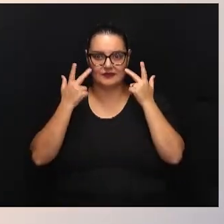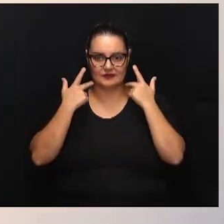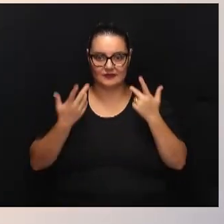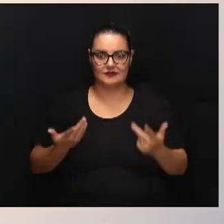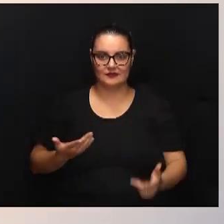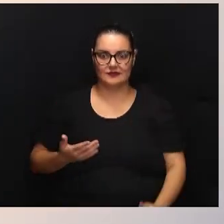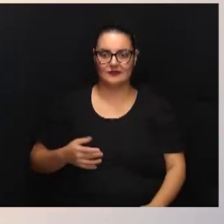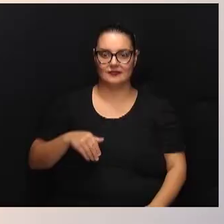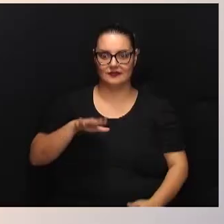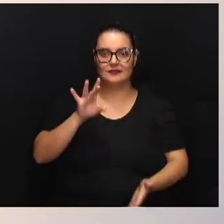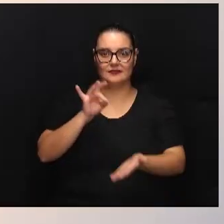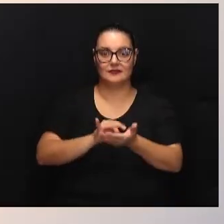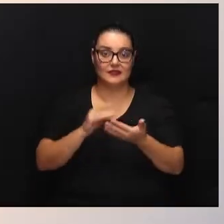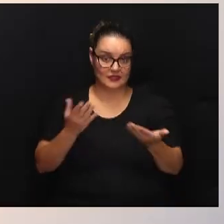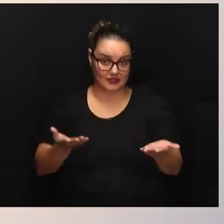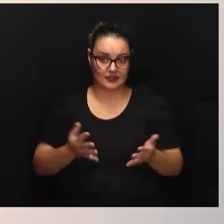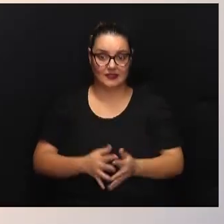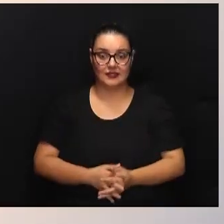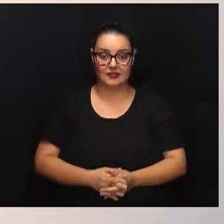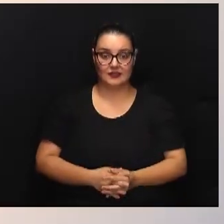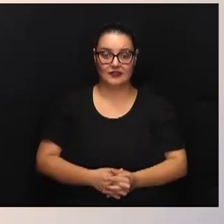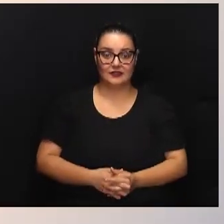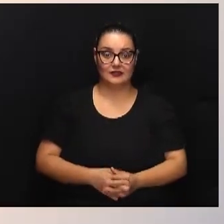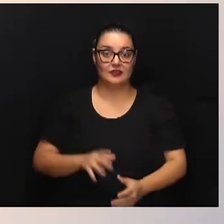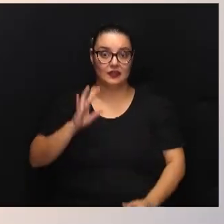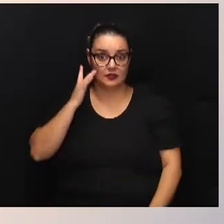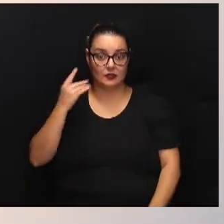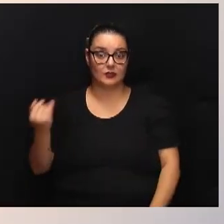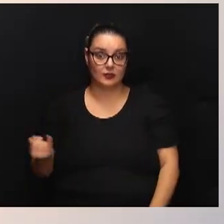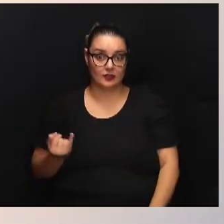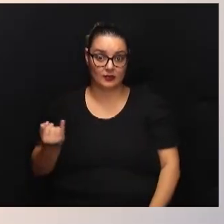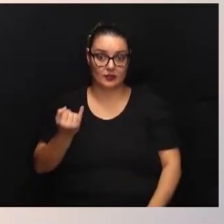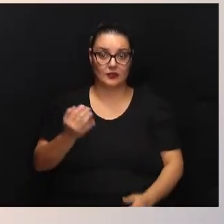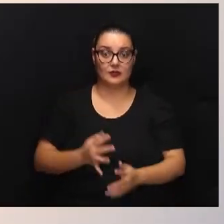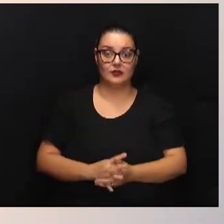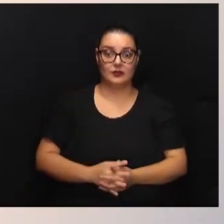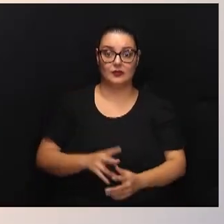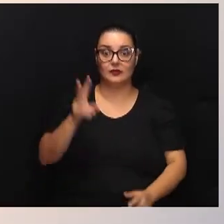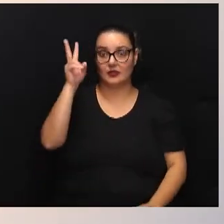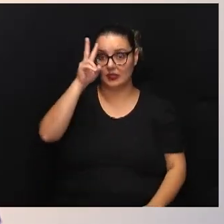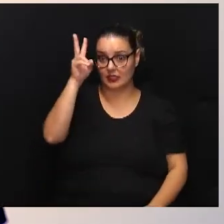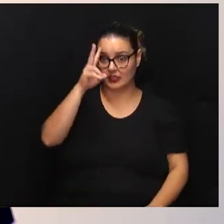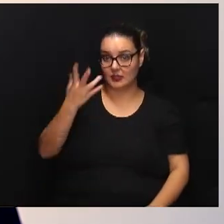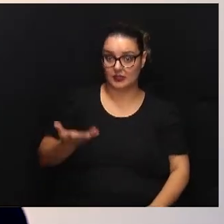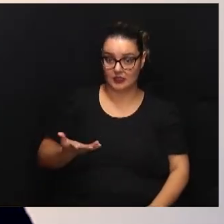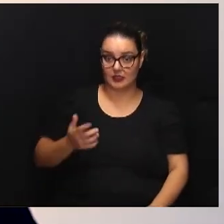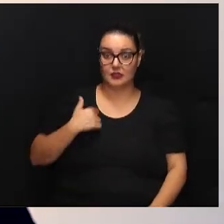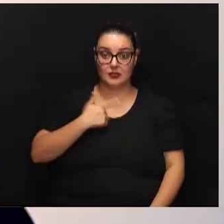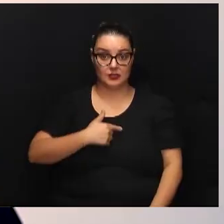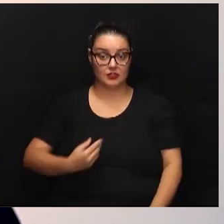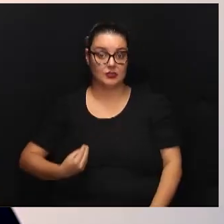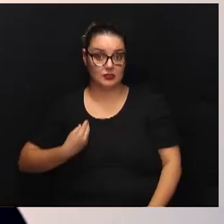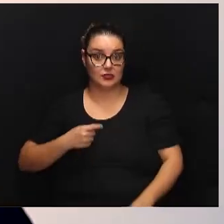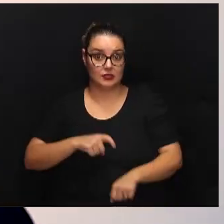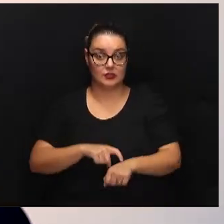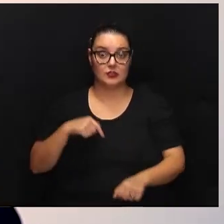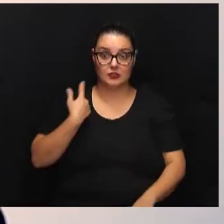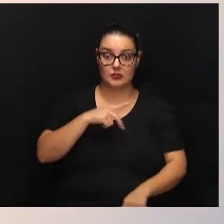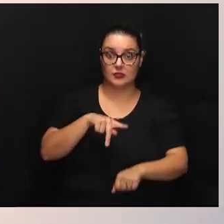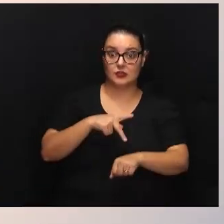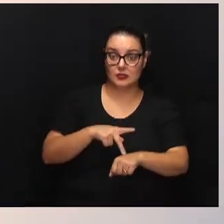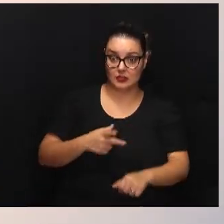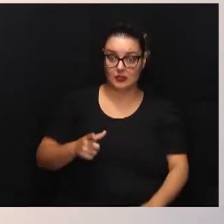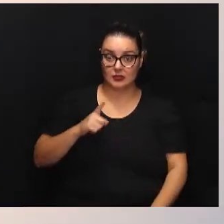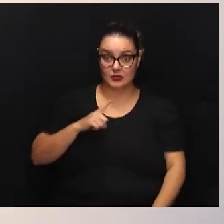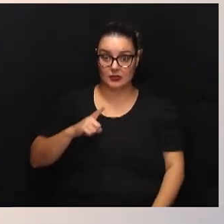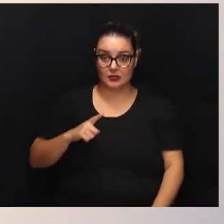acho muito importante a gente lembrar que a gente está vivendo um momento no nosso país que tem a bancada da bala. E